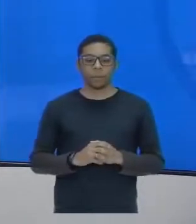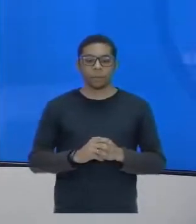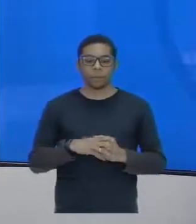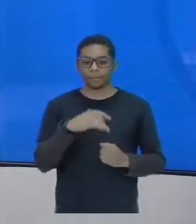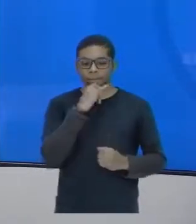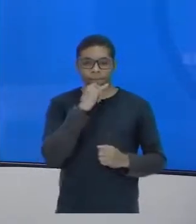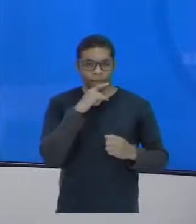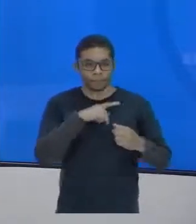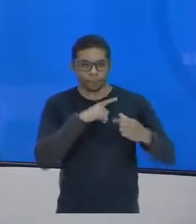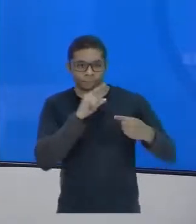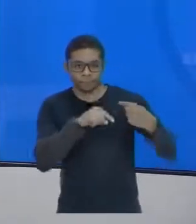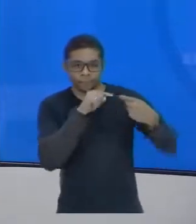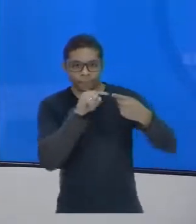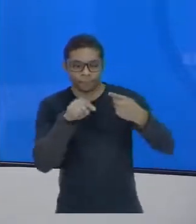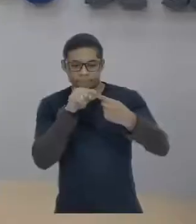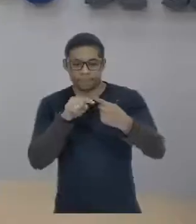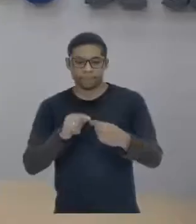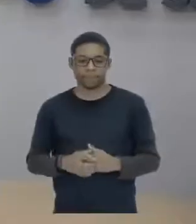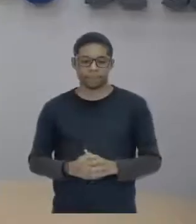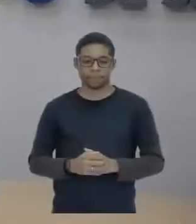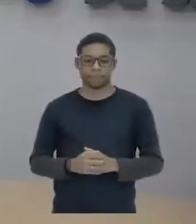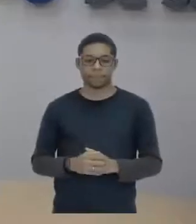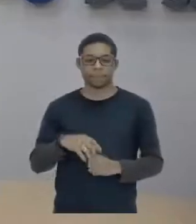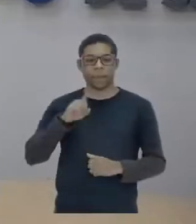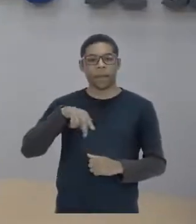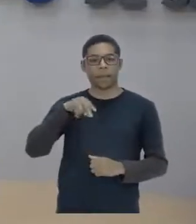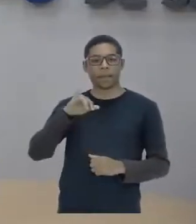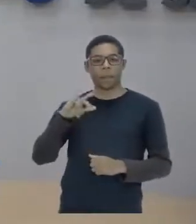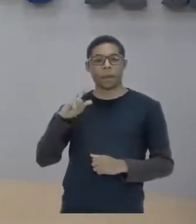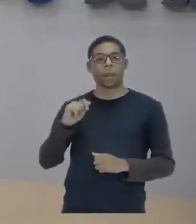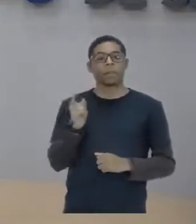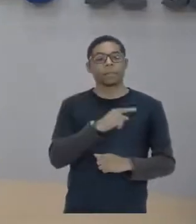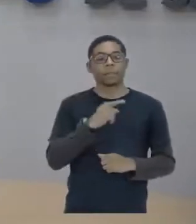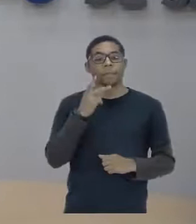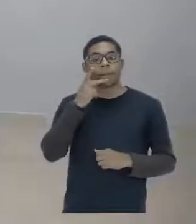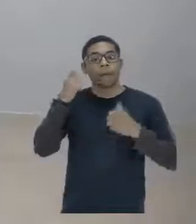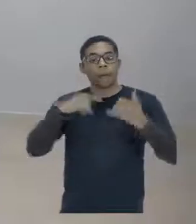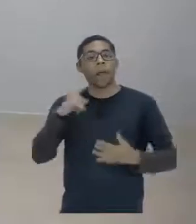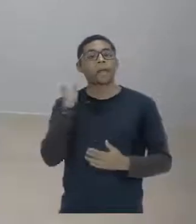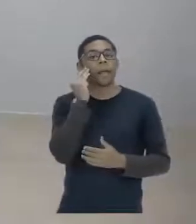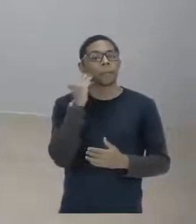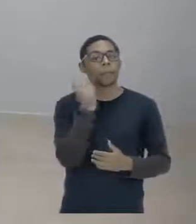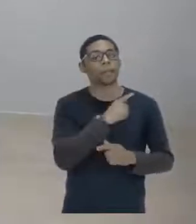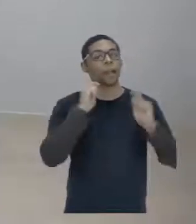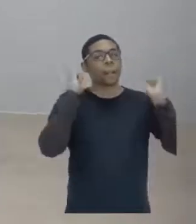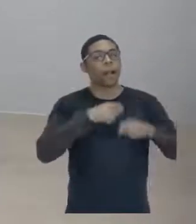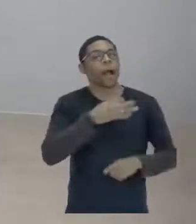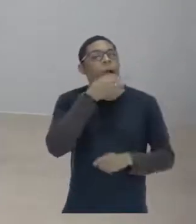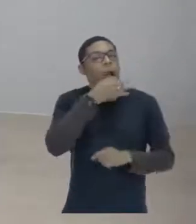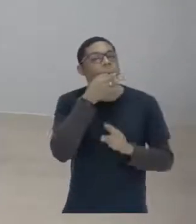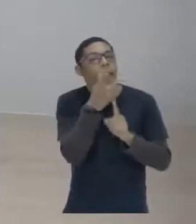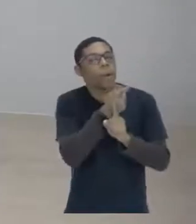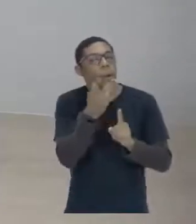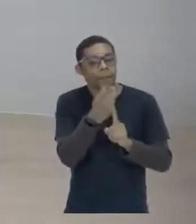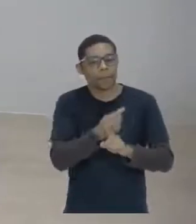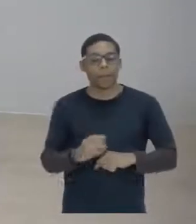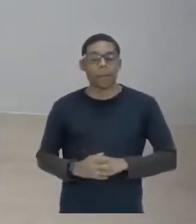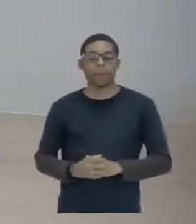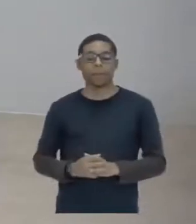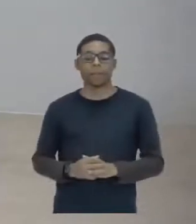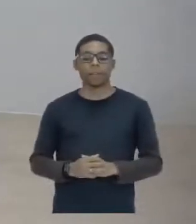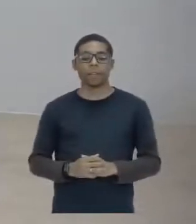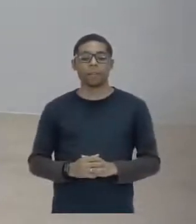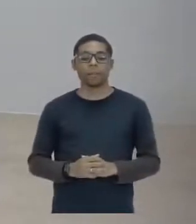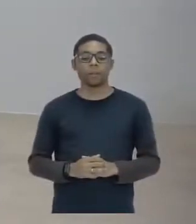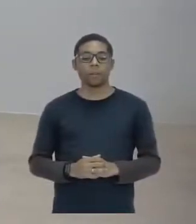bem objetivos. O Nicolas fala que é um teste da nossa capacidade de argumentação. Perfeito, gostei. Na redação,